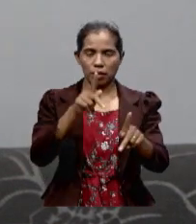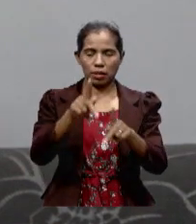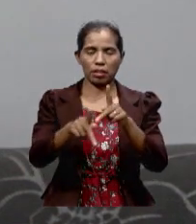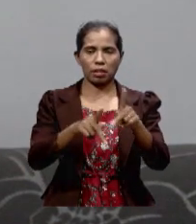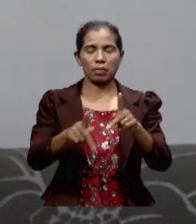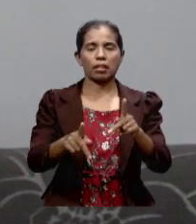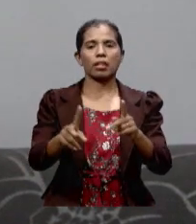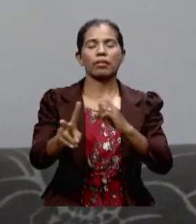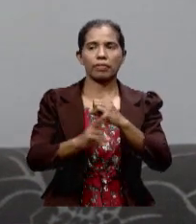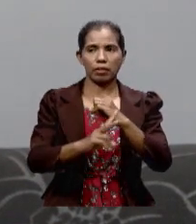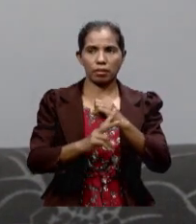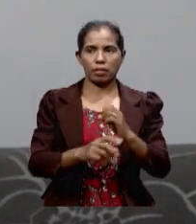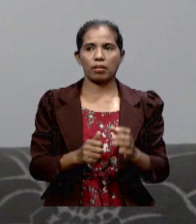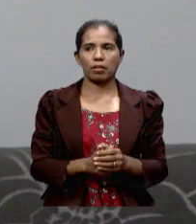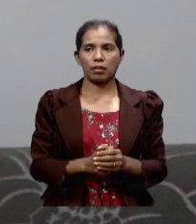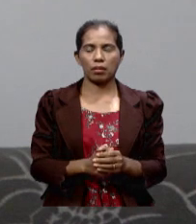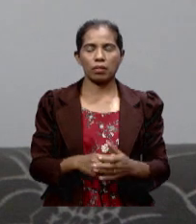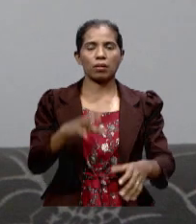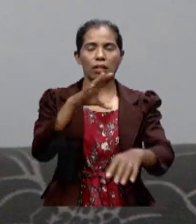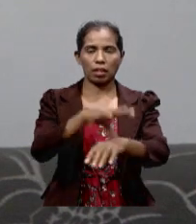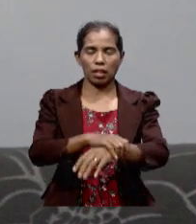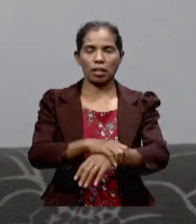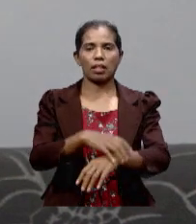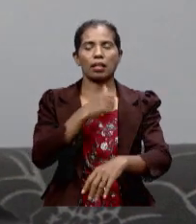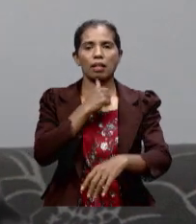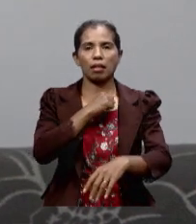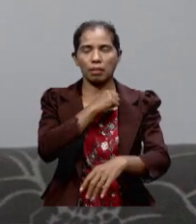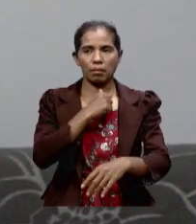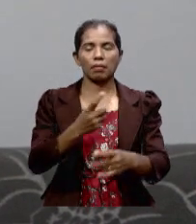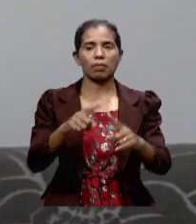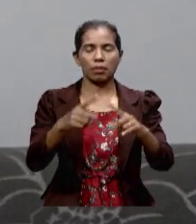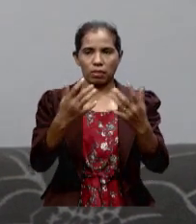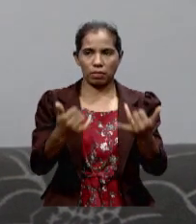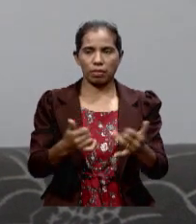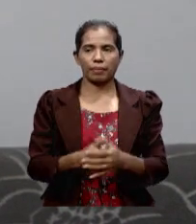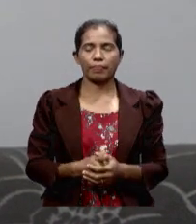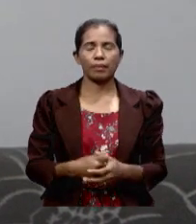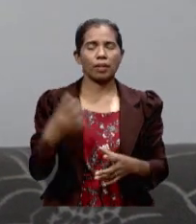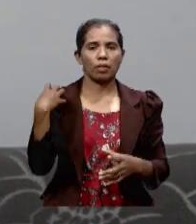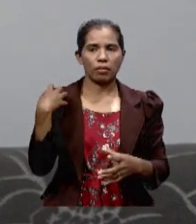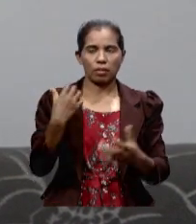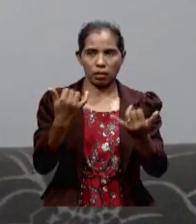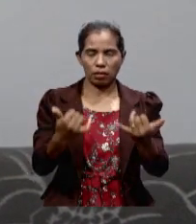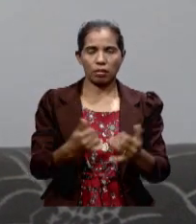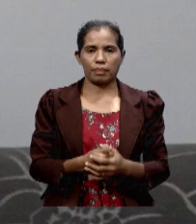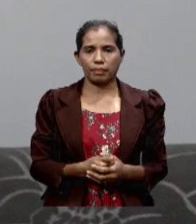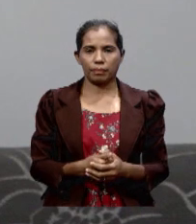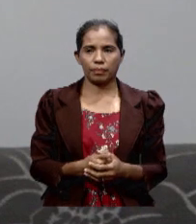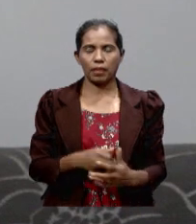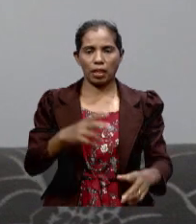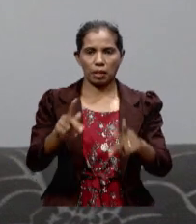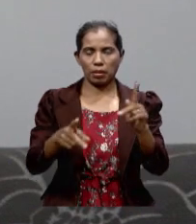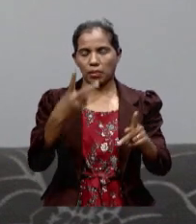be tribunal hala pressão be ne to condenamo. Mas agora da que difícil né testemunho ocular né